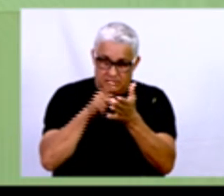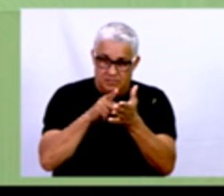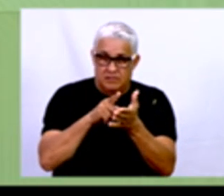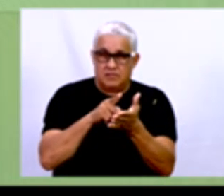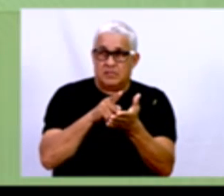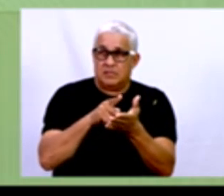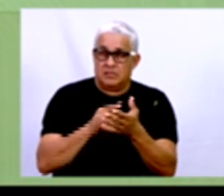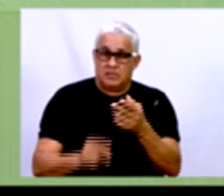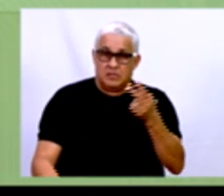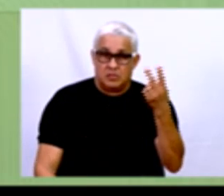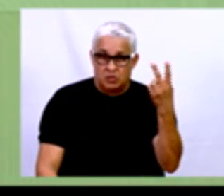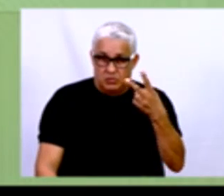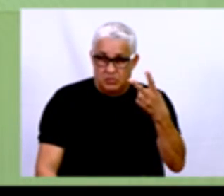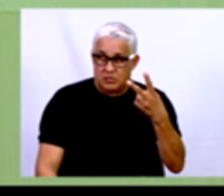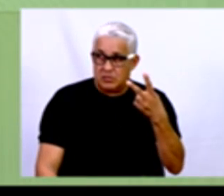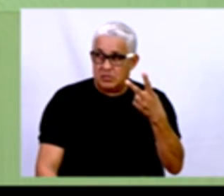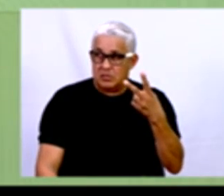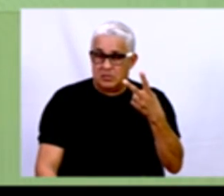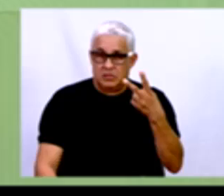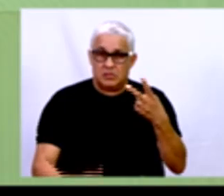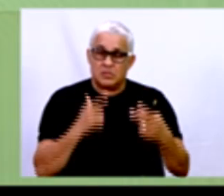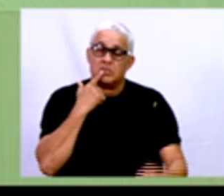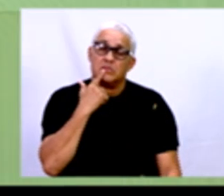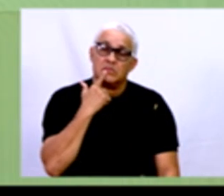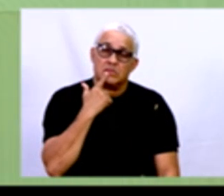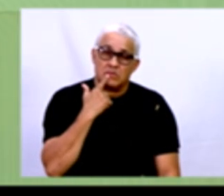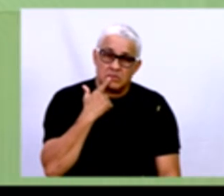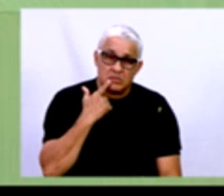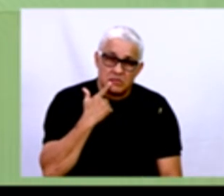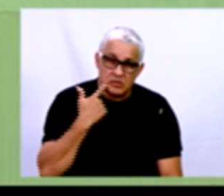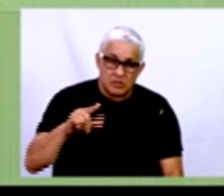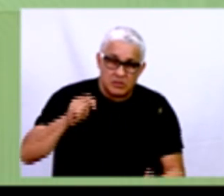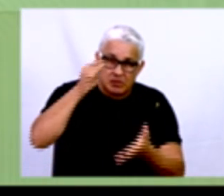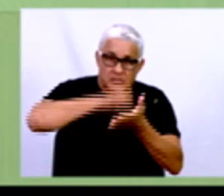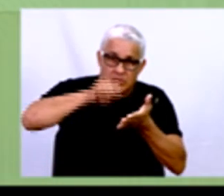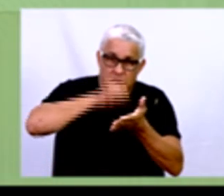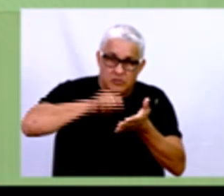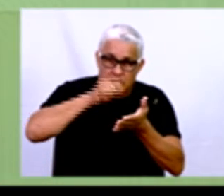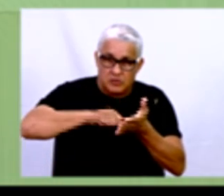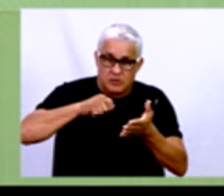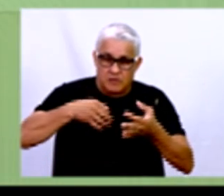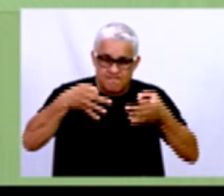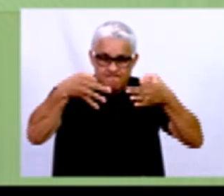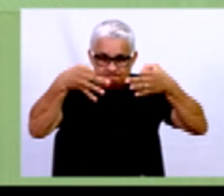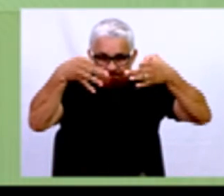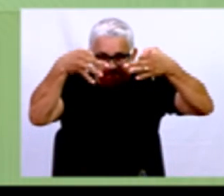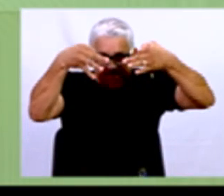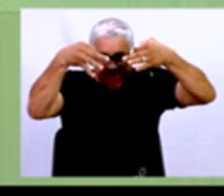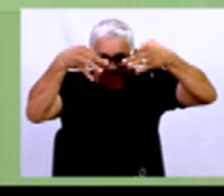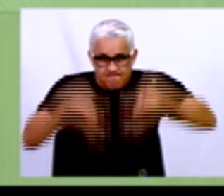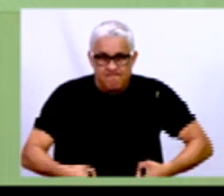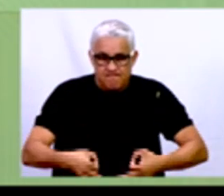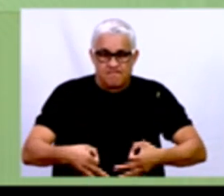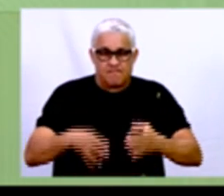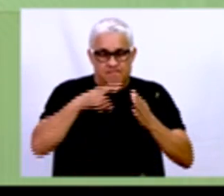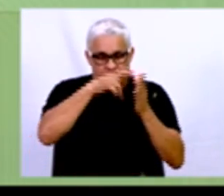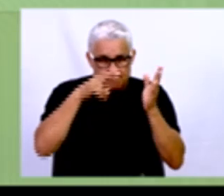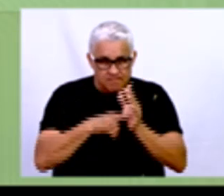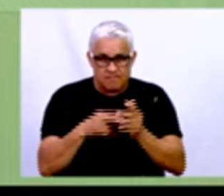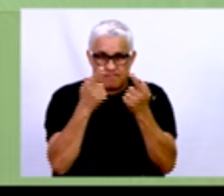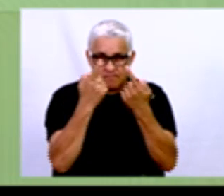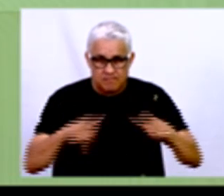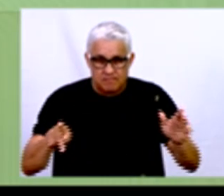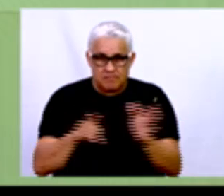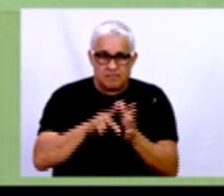verdadeira. 2. A língua escrita é mais disciplinada, obedece às normas gramaticais impostas